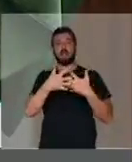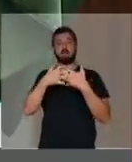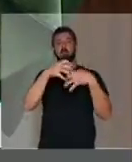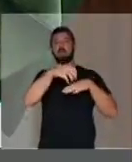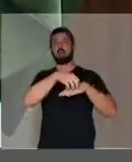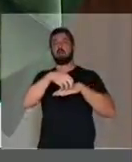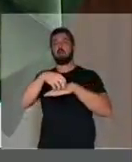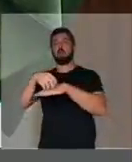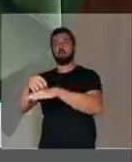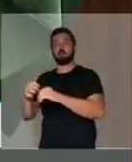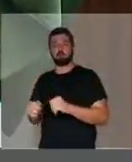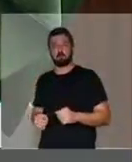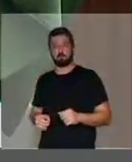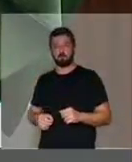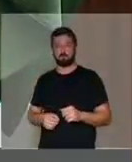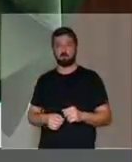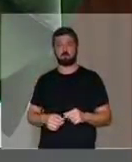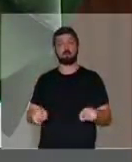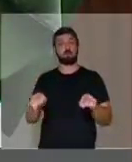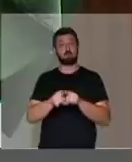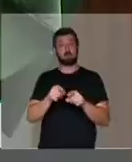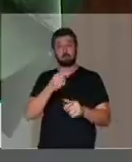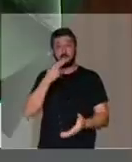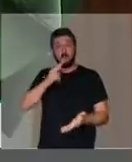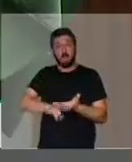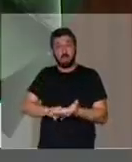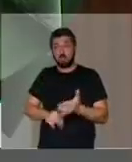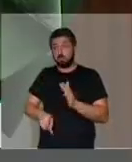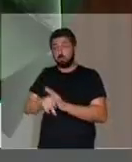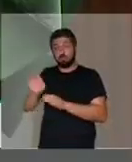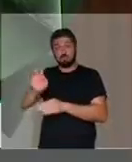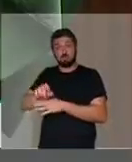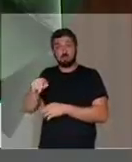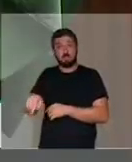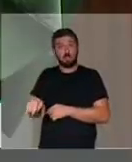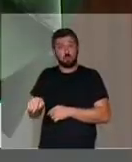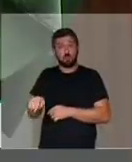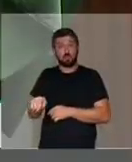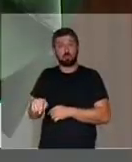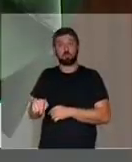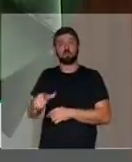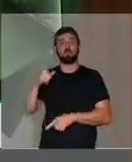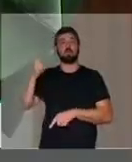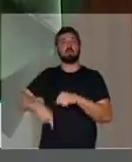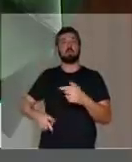sentido, a própria atividade postal do nosso Estado vem sendo